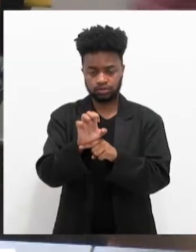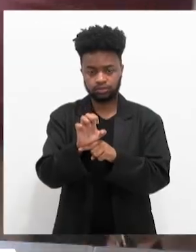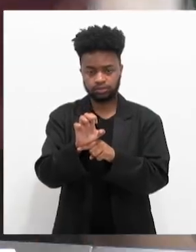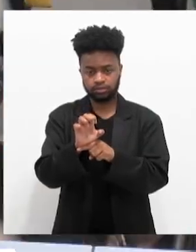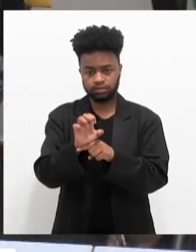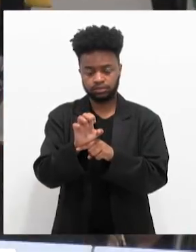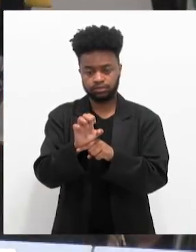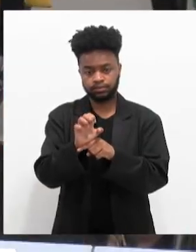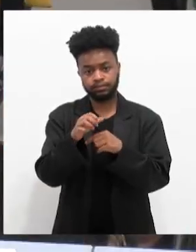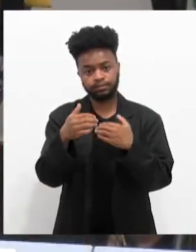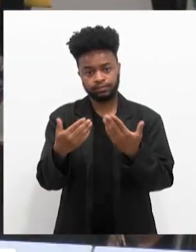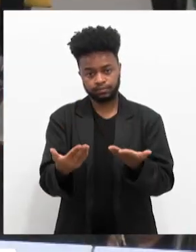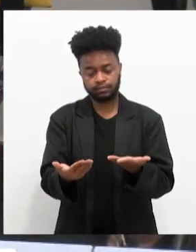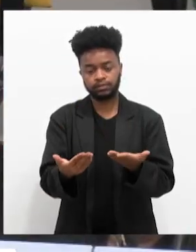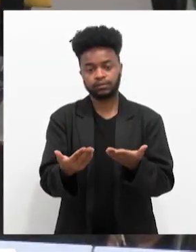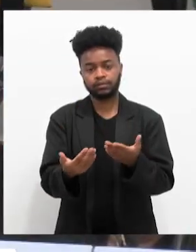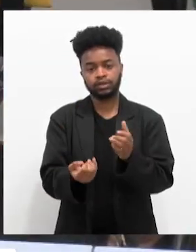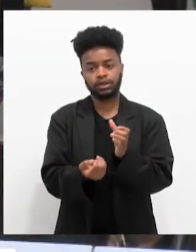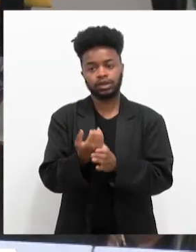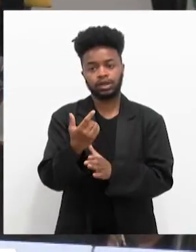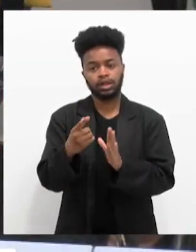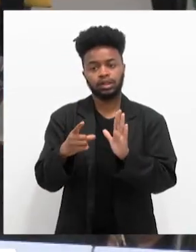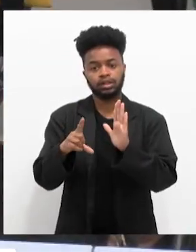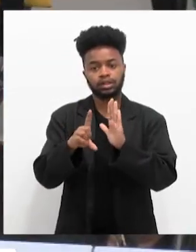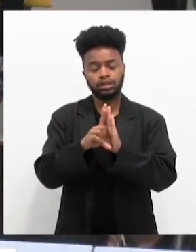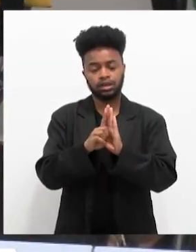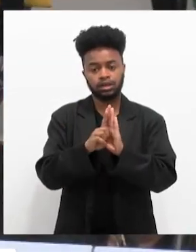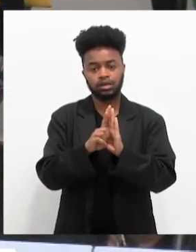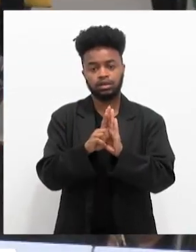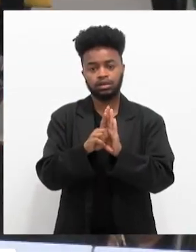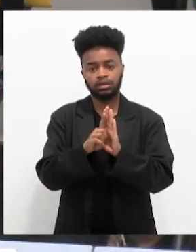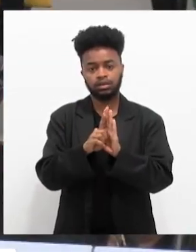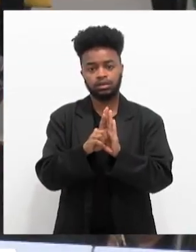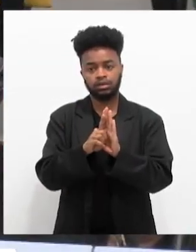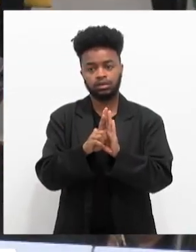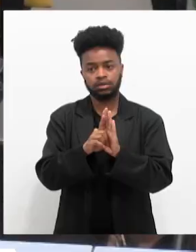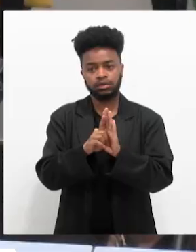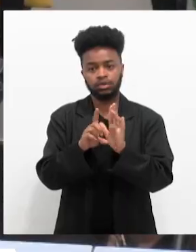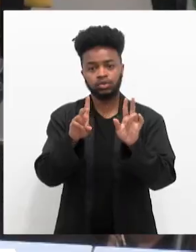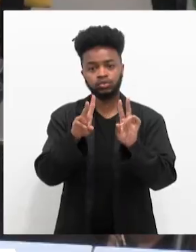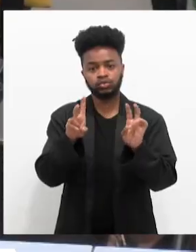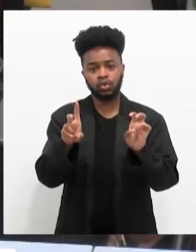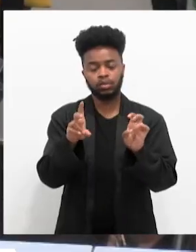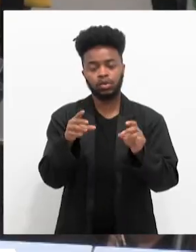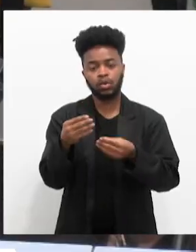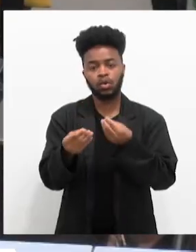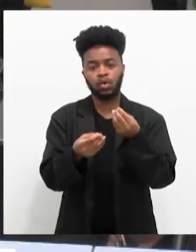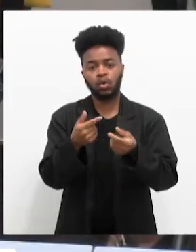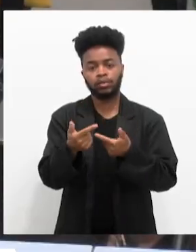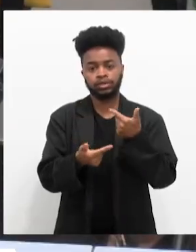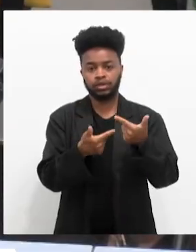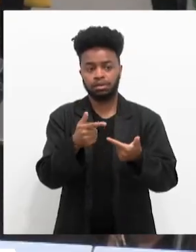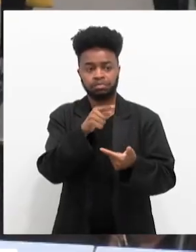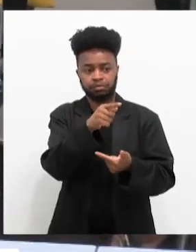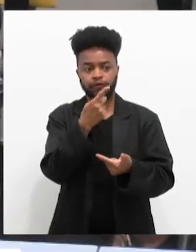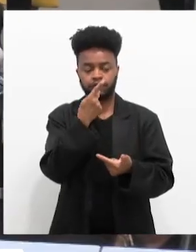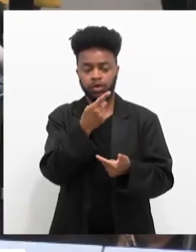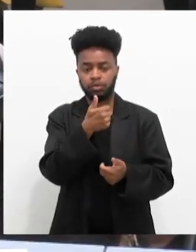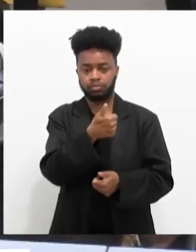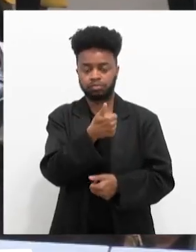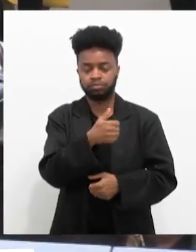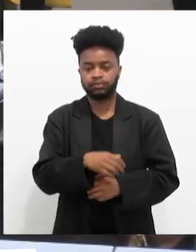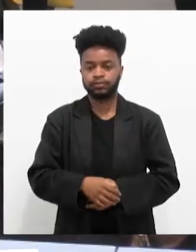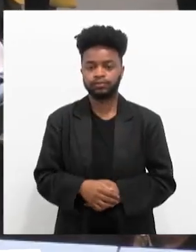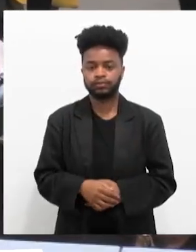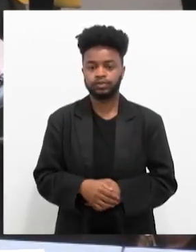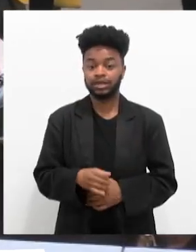você estaria legislando sobre condições de trabalho, como bem afirmou Vossa Excelência.